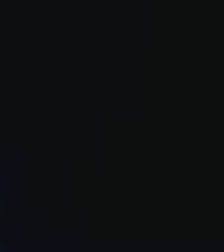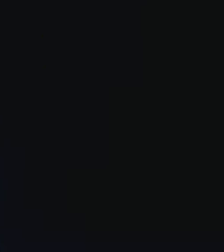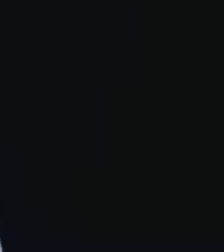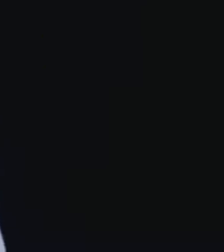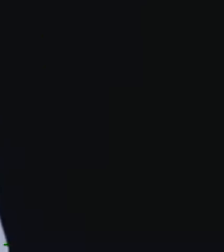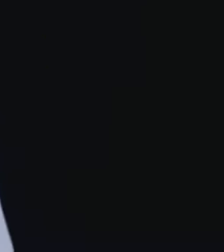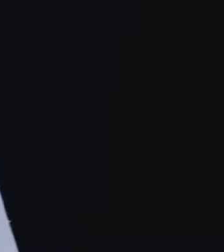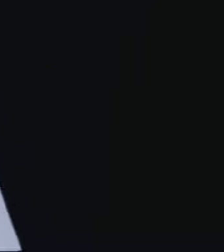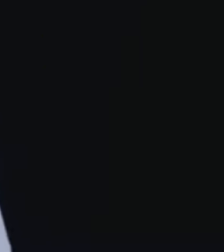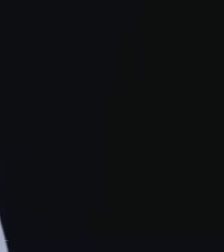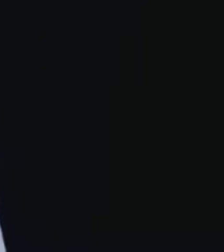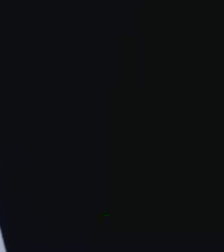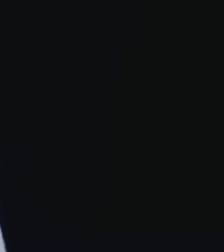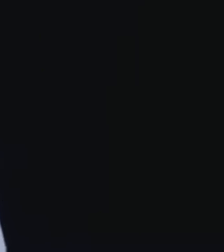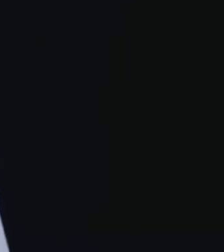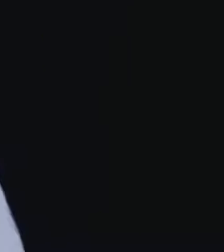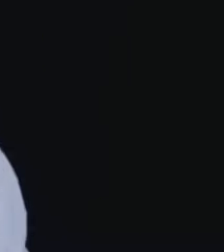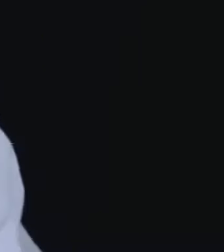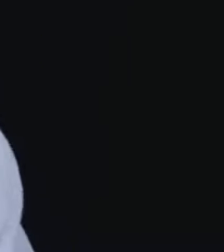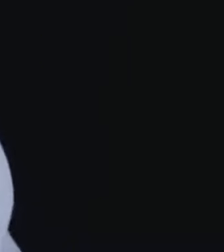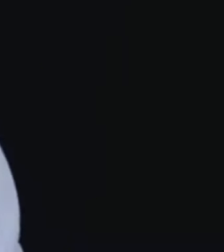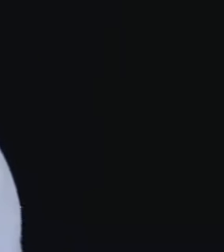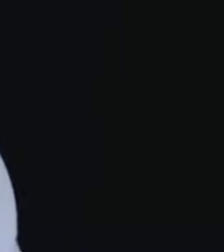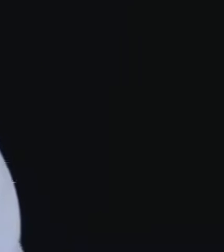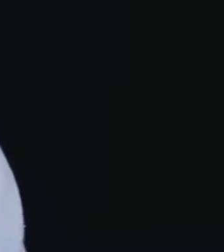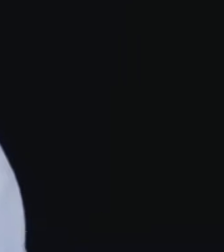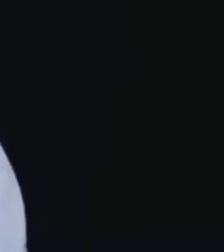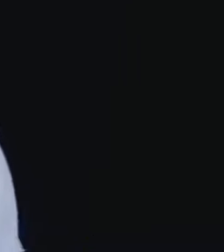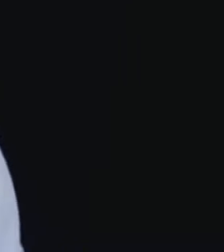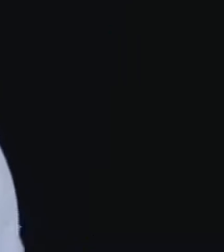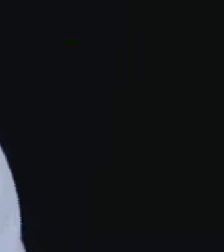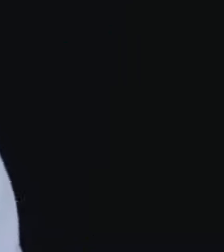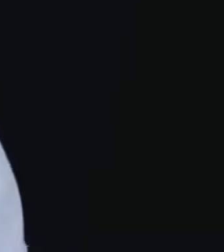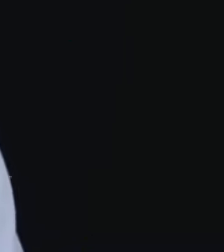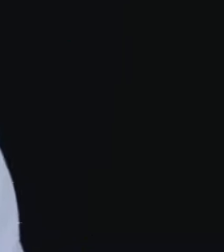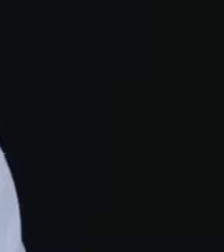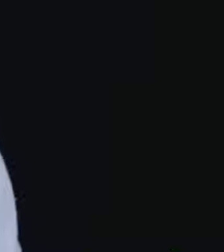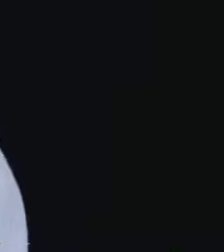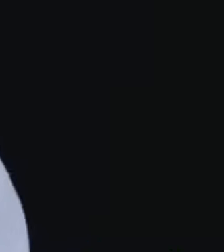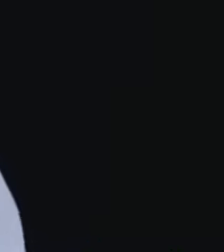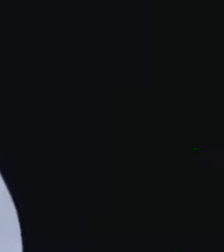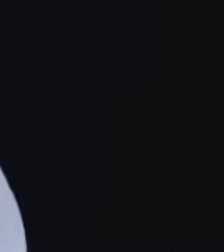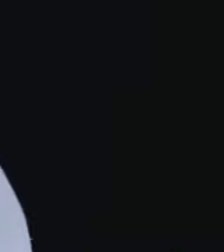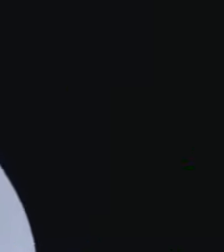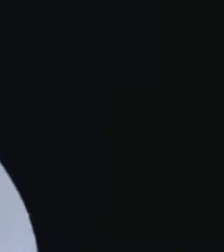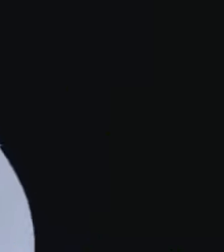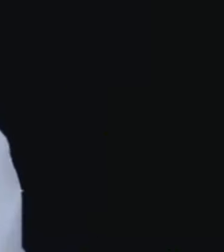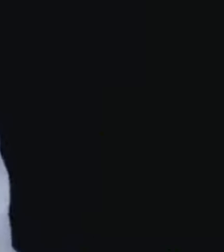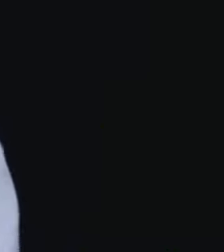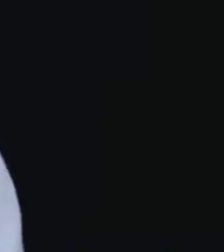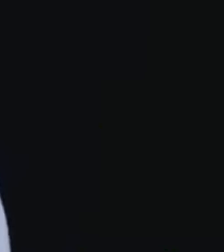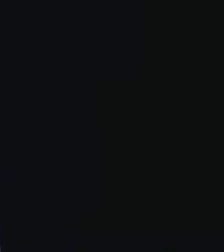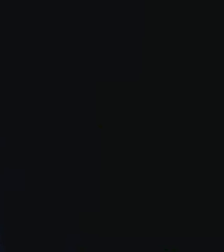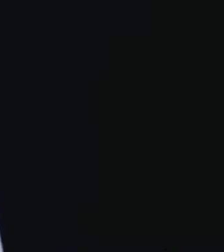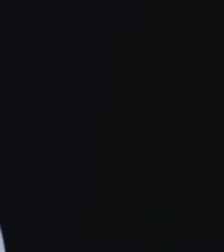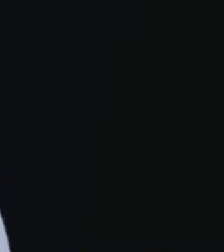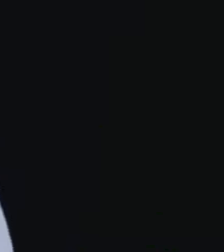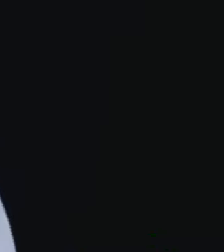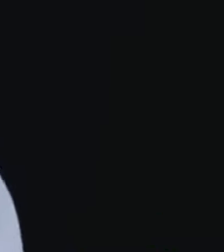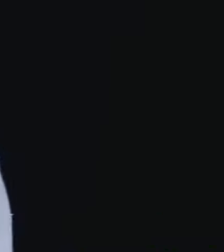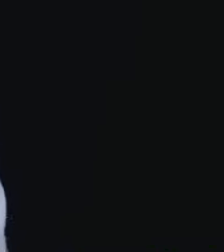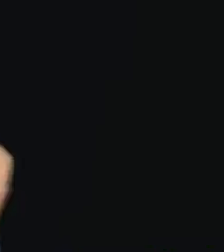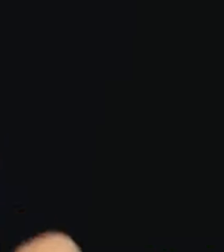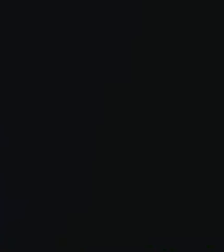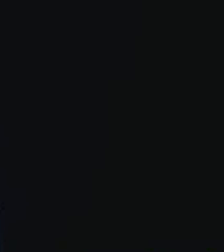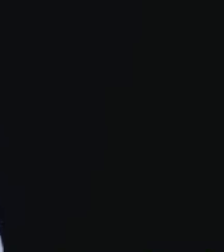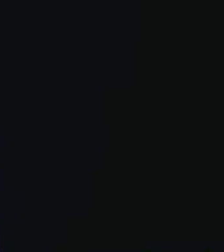sensatez. Vós, que em vosso indecoroso ativismo judicial transformastes